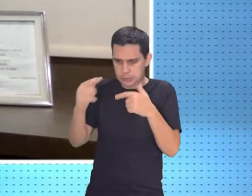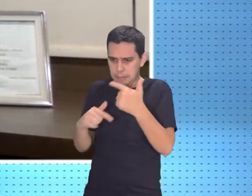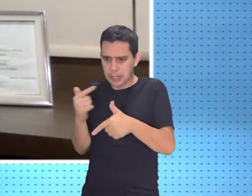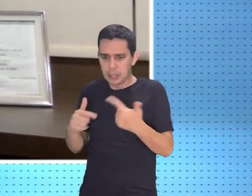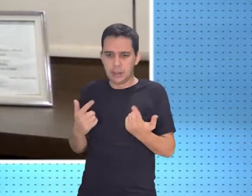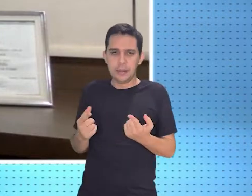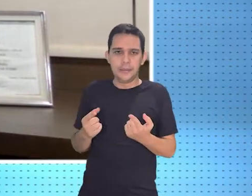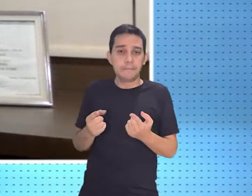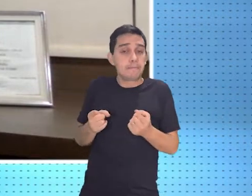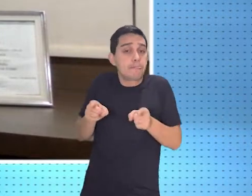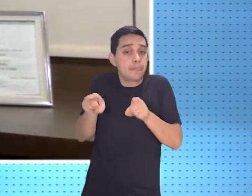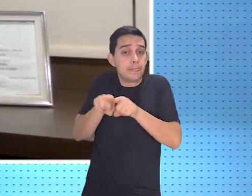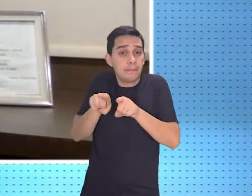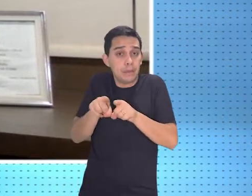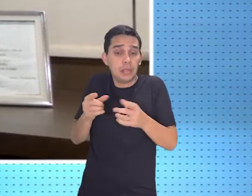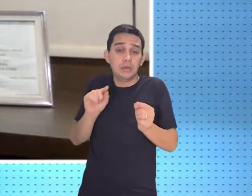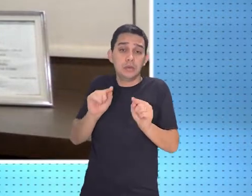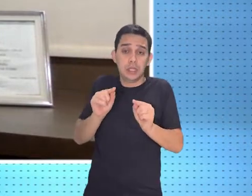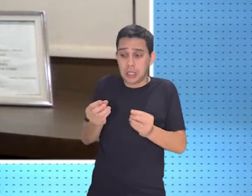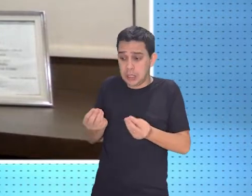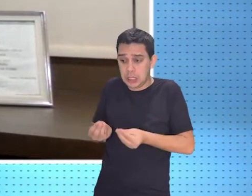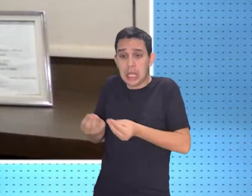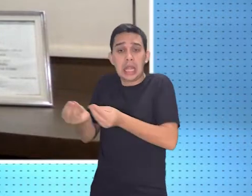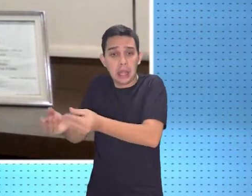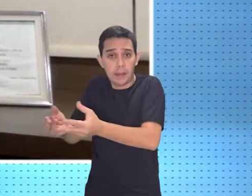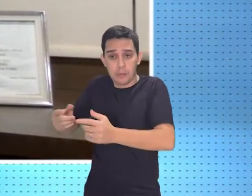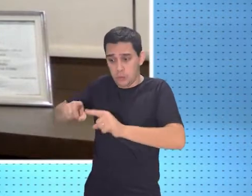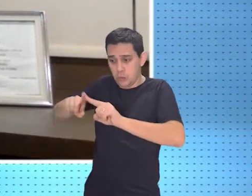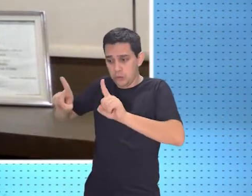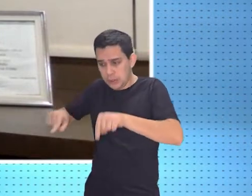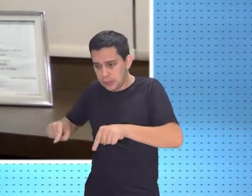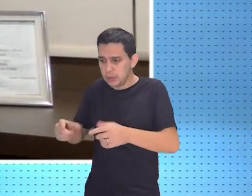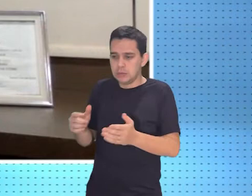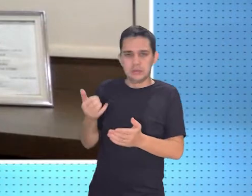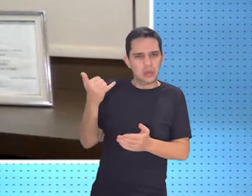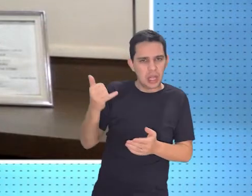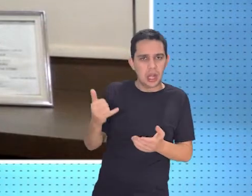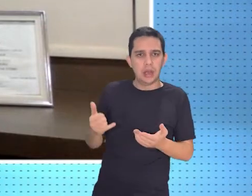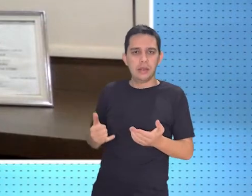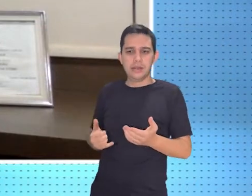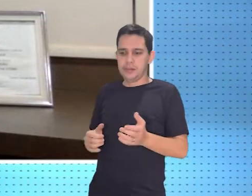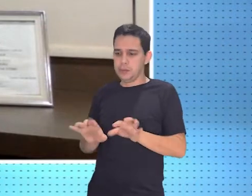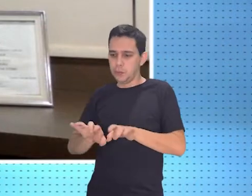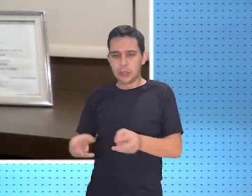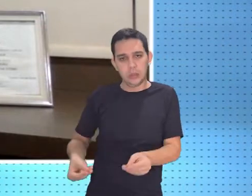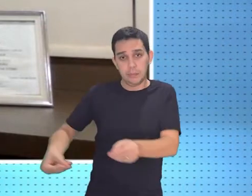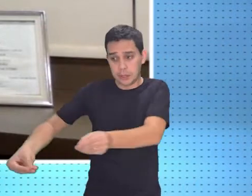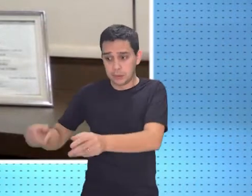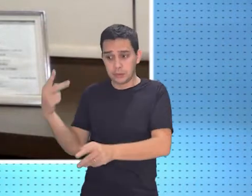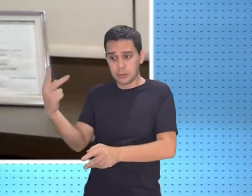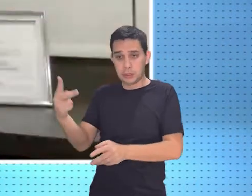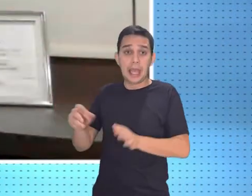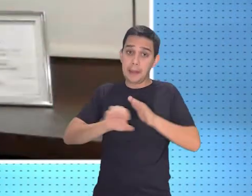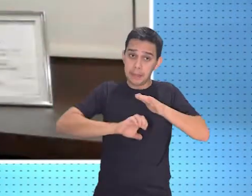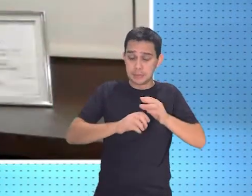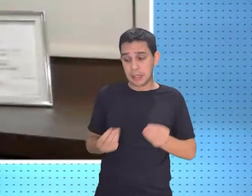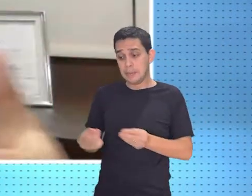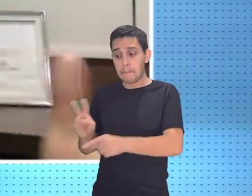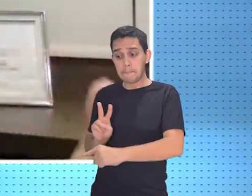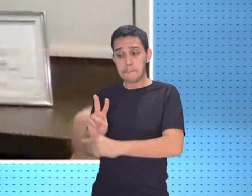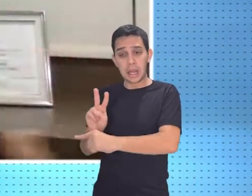equipamentos que são fornecidos para o empregado, para o exercício da atividade. Bom, Por conta dessa possibilidade